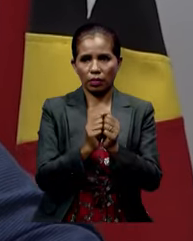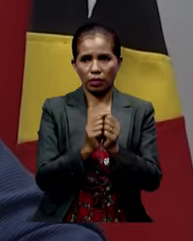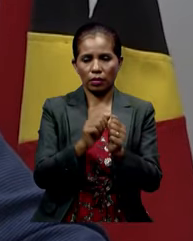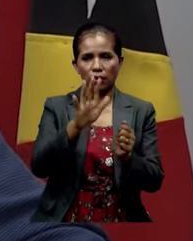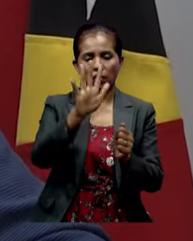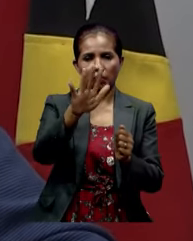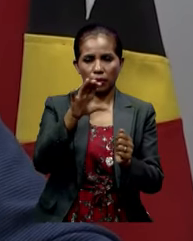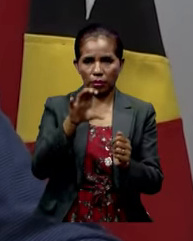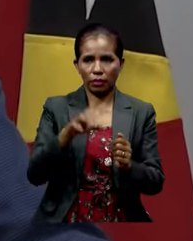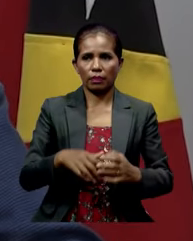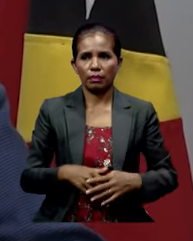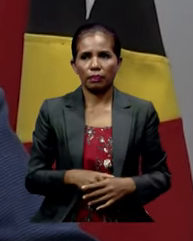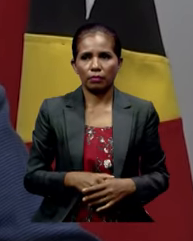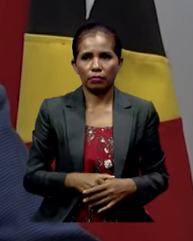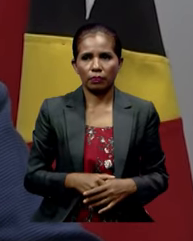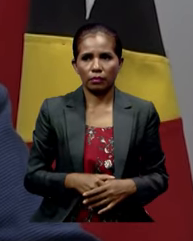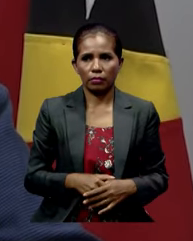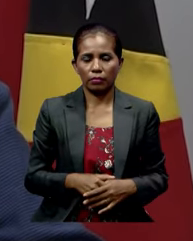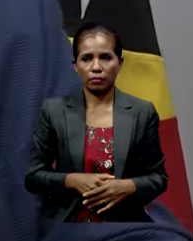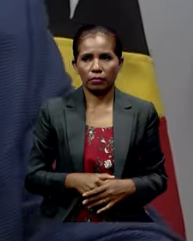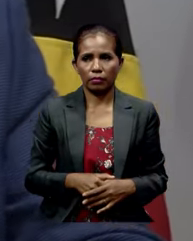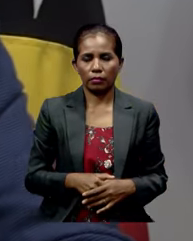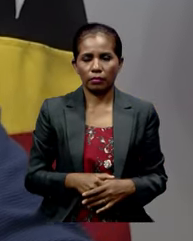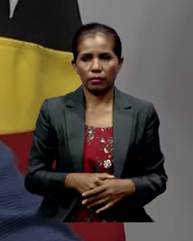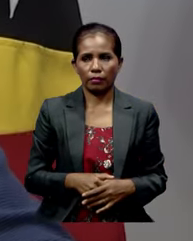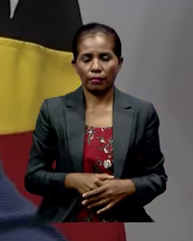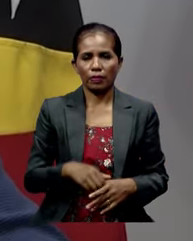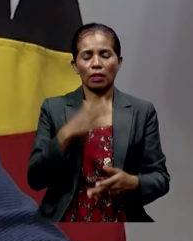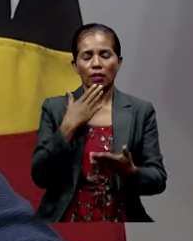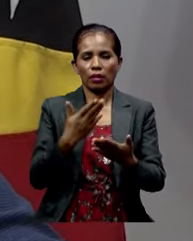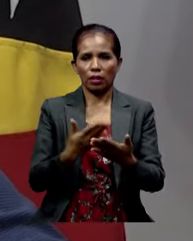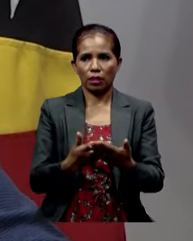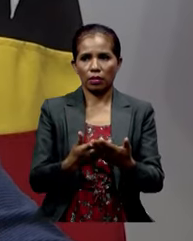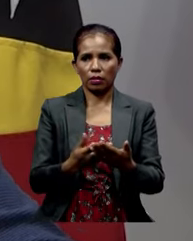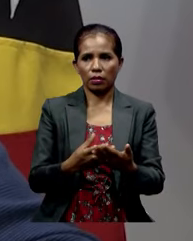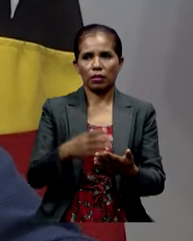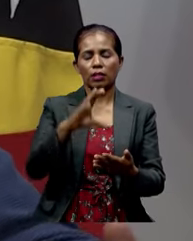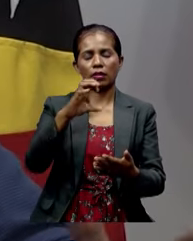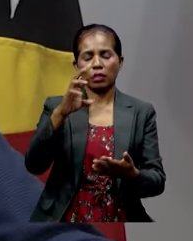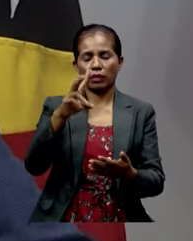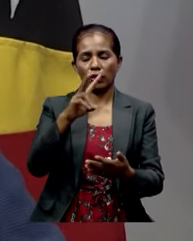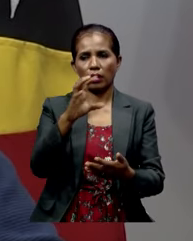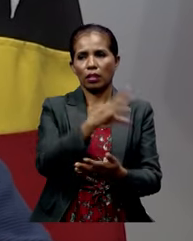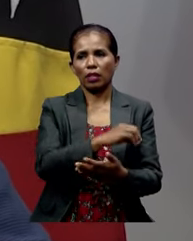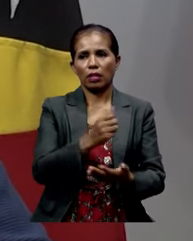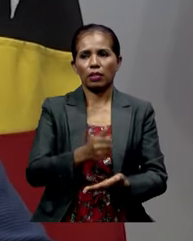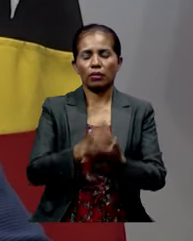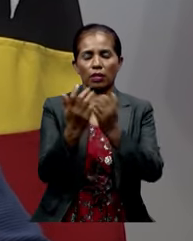500. Mais que 500. Dia clima que serve a FFDTL serve a